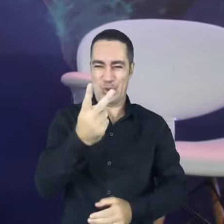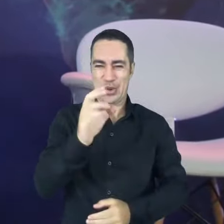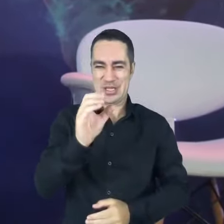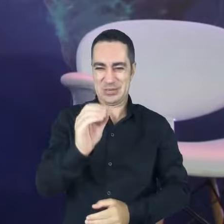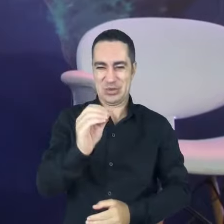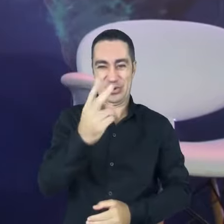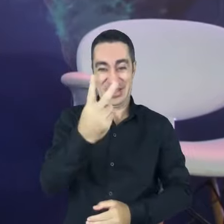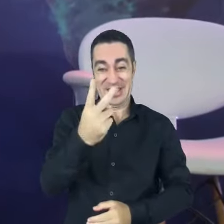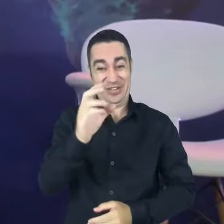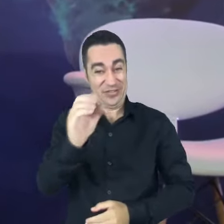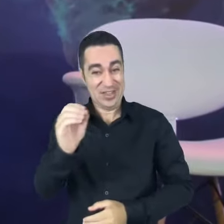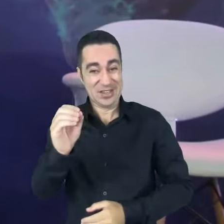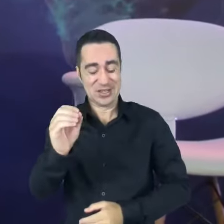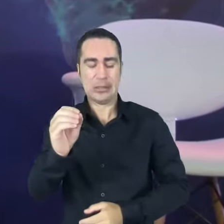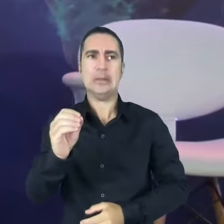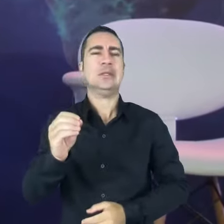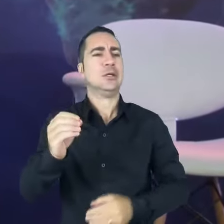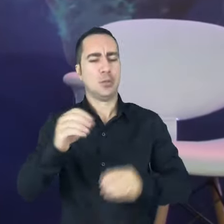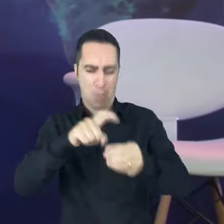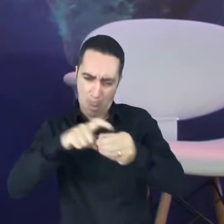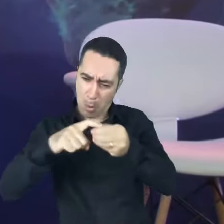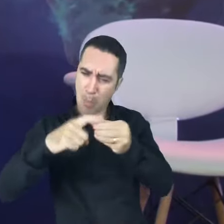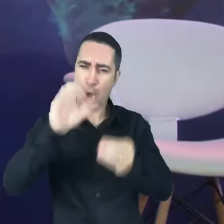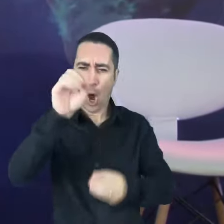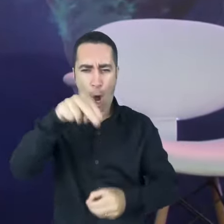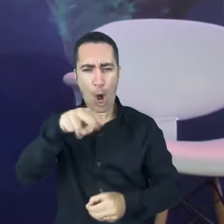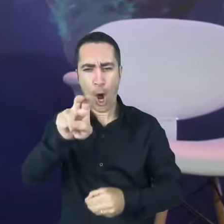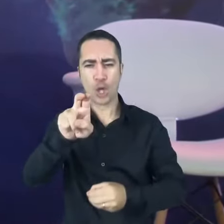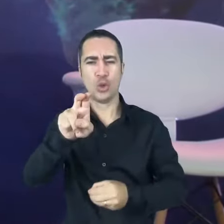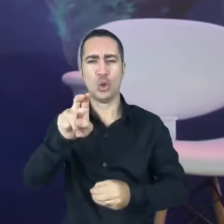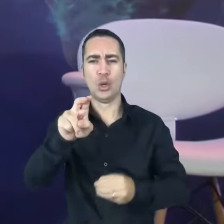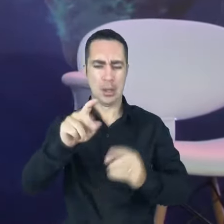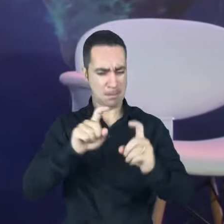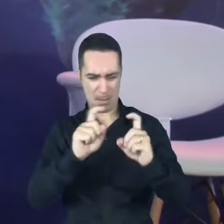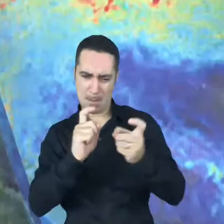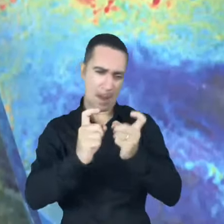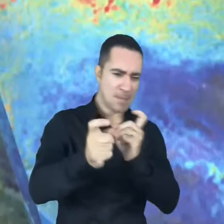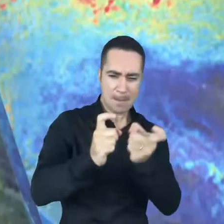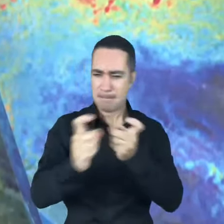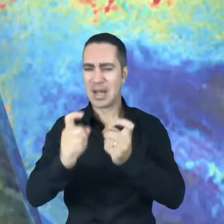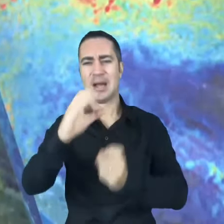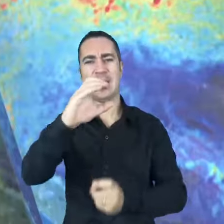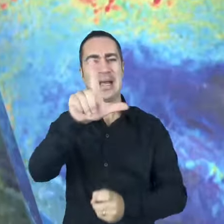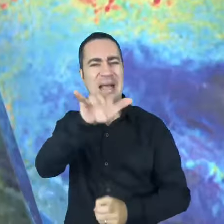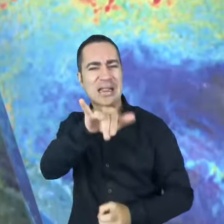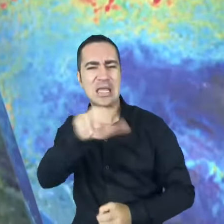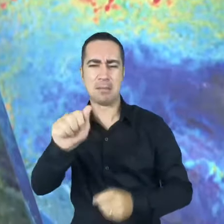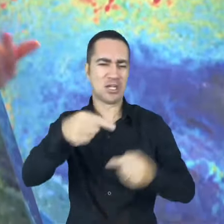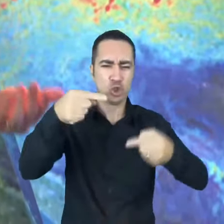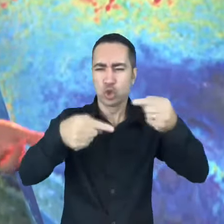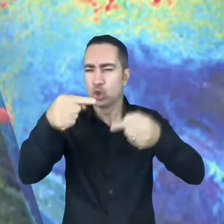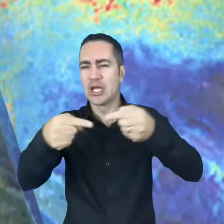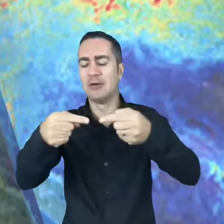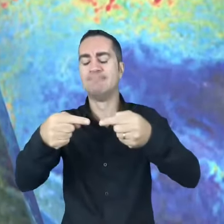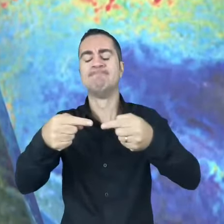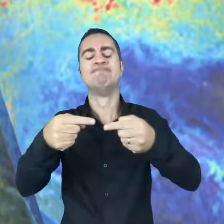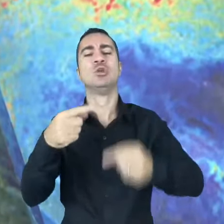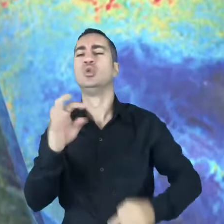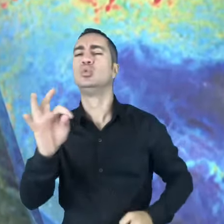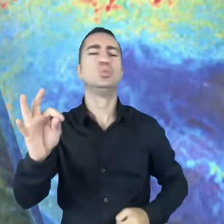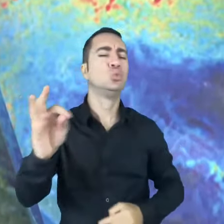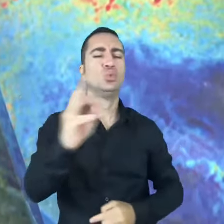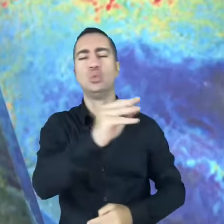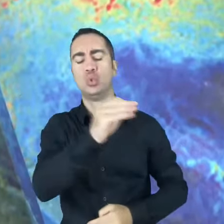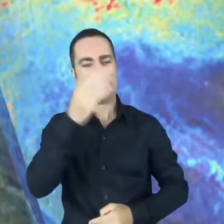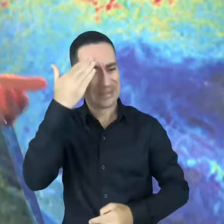da Conferência das Nações Unidas sobre o Clima em nossas mentes, A gente precisa entender como as decisões tomadas